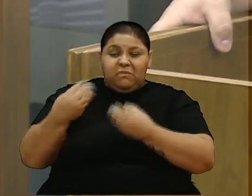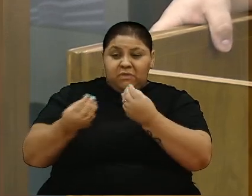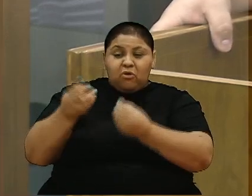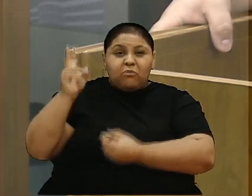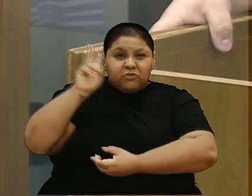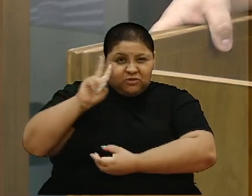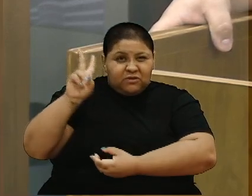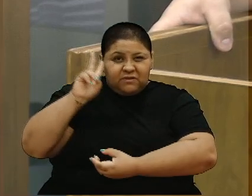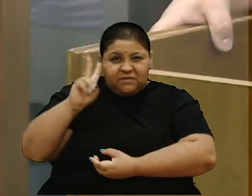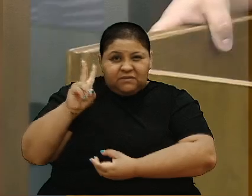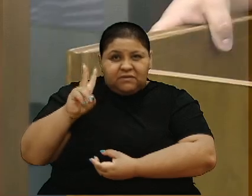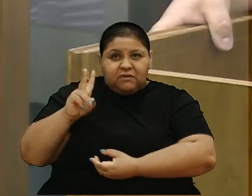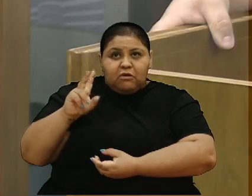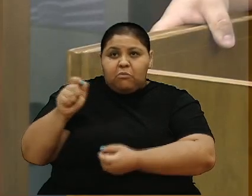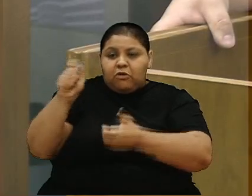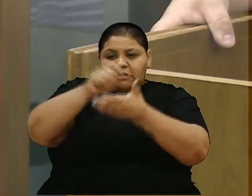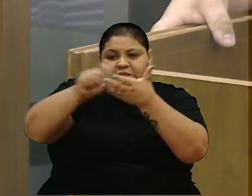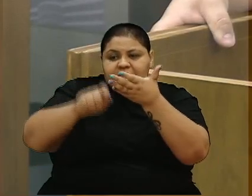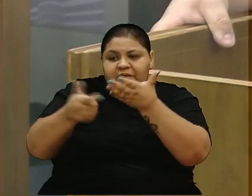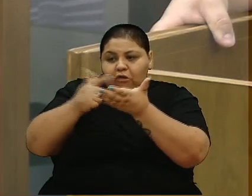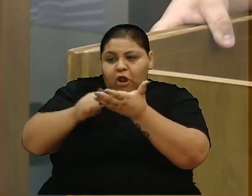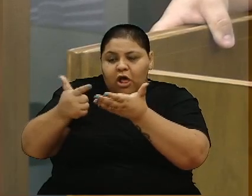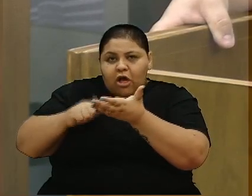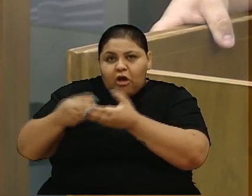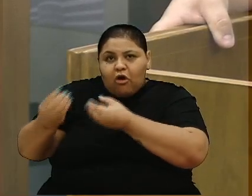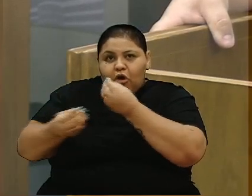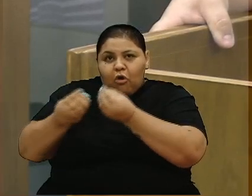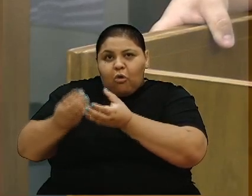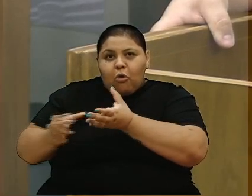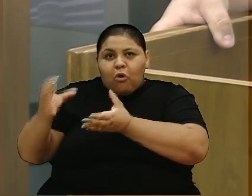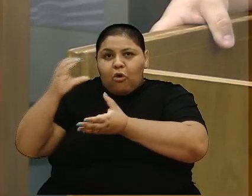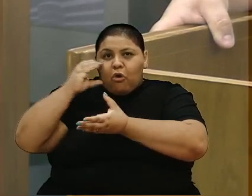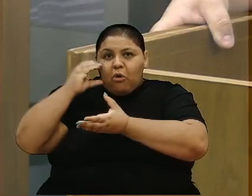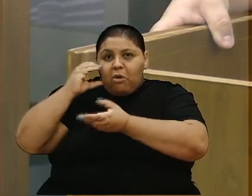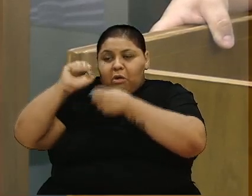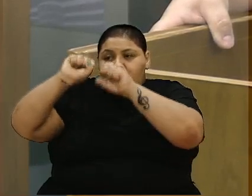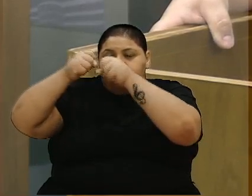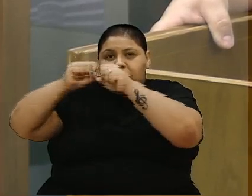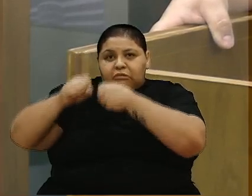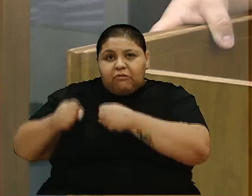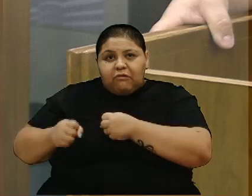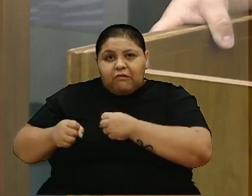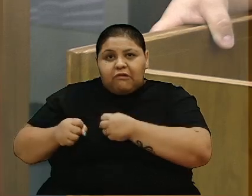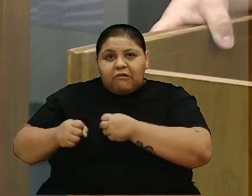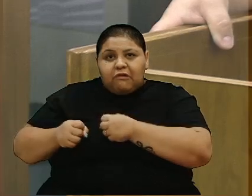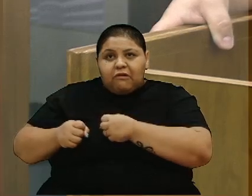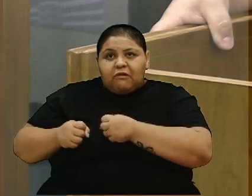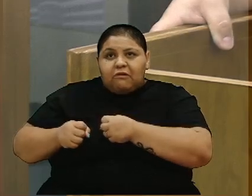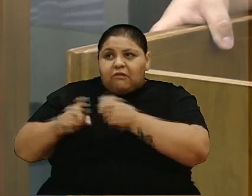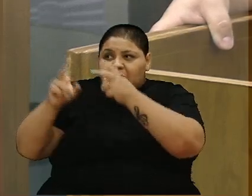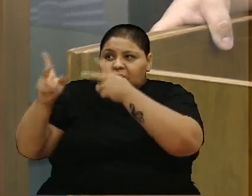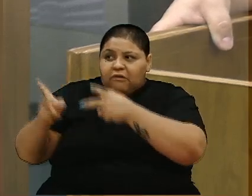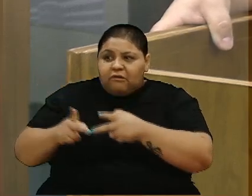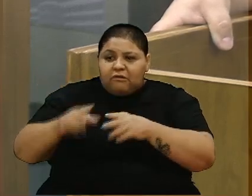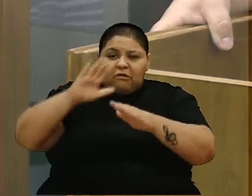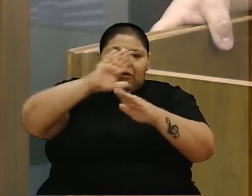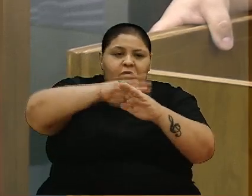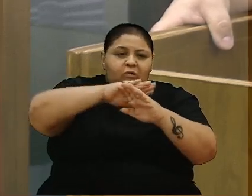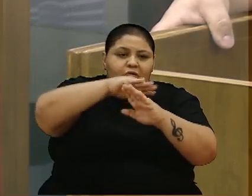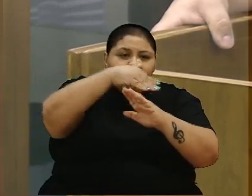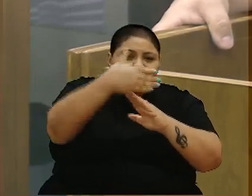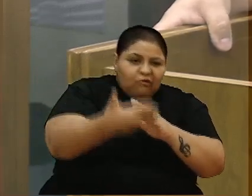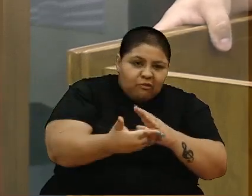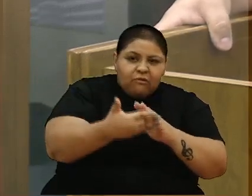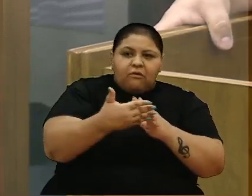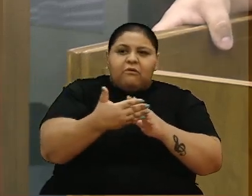historiador, já dá para escrever um livro em 13 anos como esse patrimônio está se deteriorando. Porque cada vez que a gente vai lá, é um telhado a menos que está